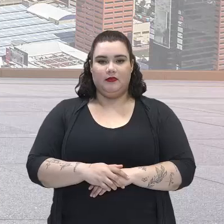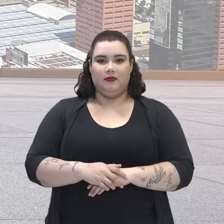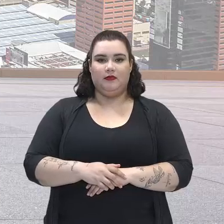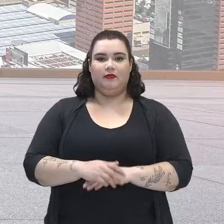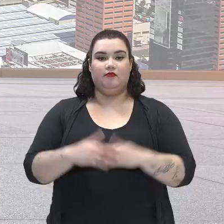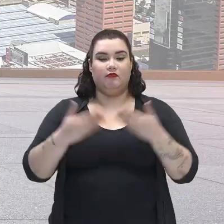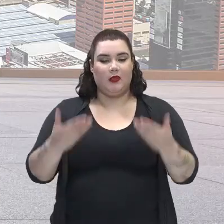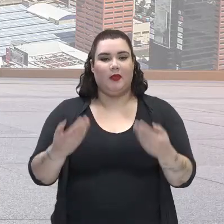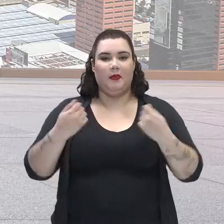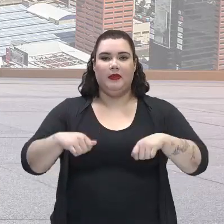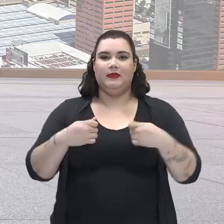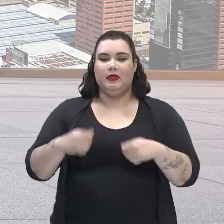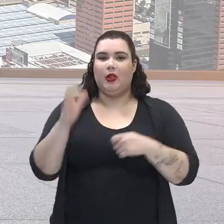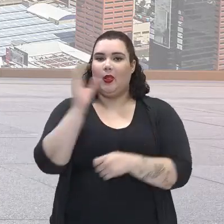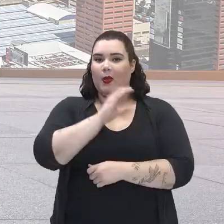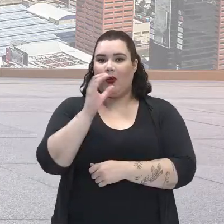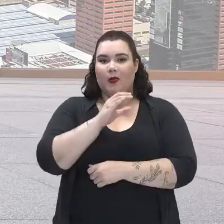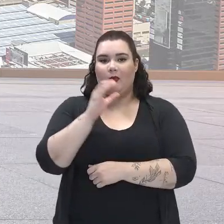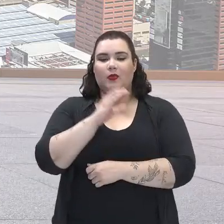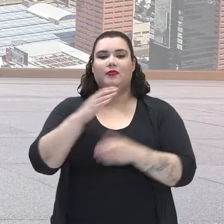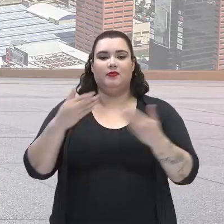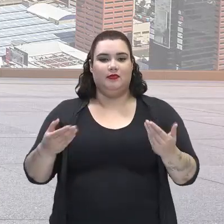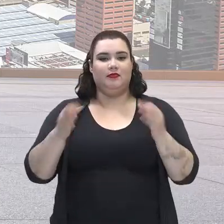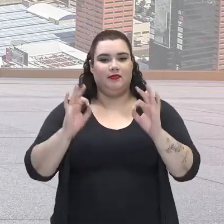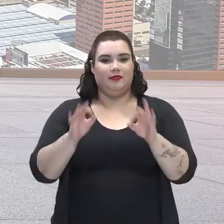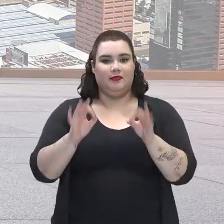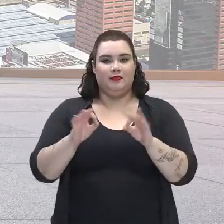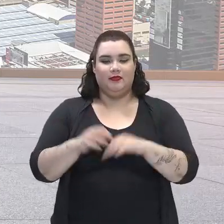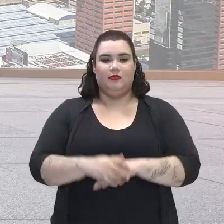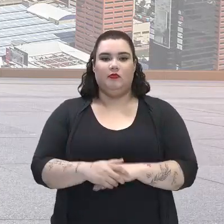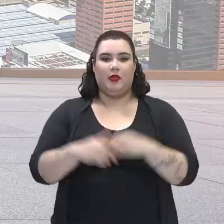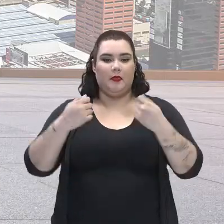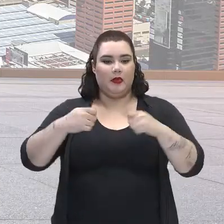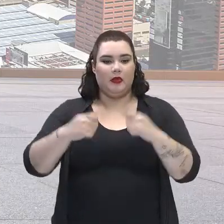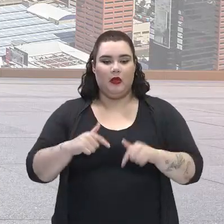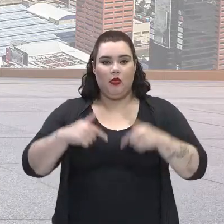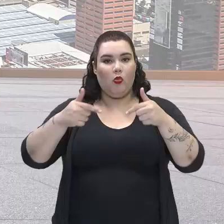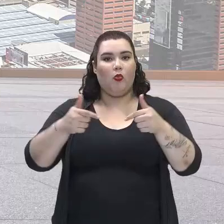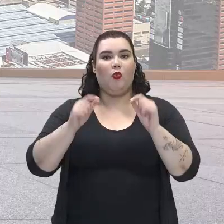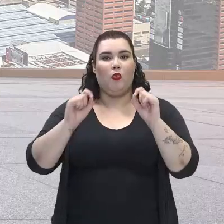O quanto antes, Cunhantã, é isso aí mesmo, né? A busca é